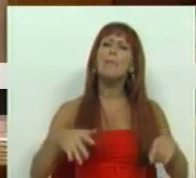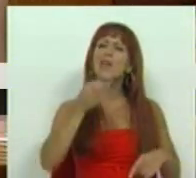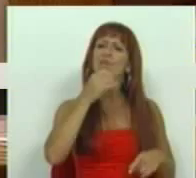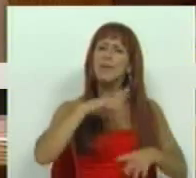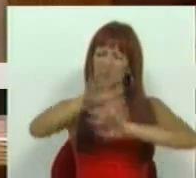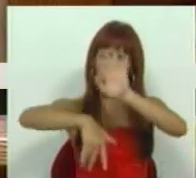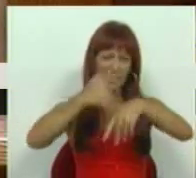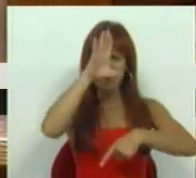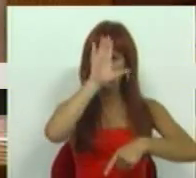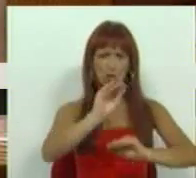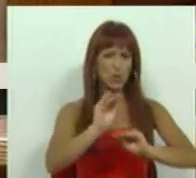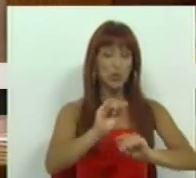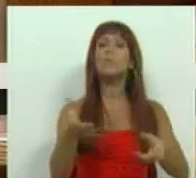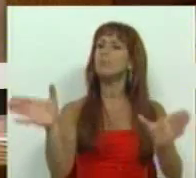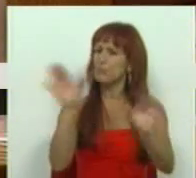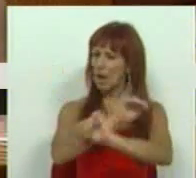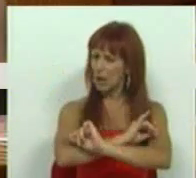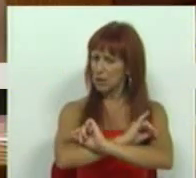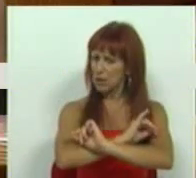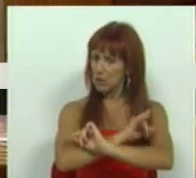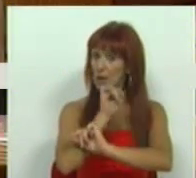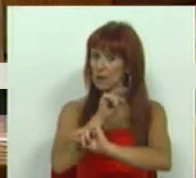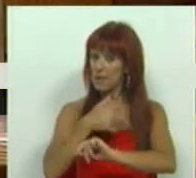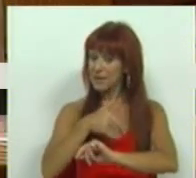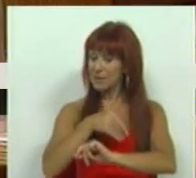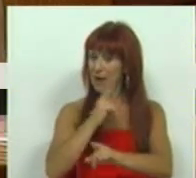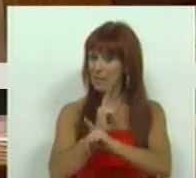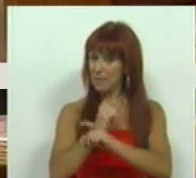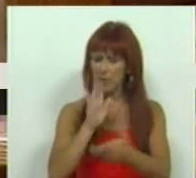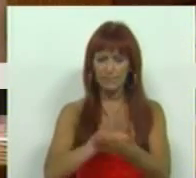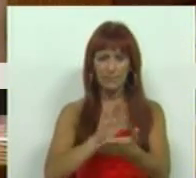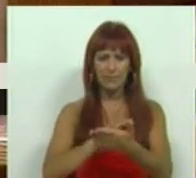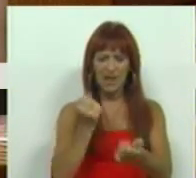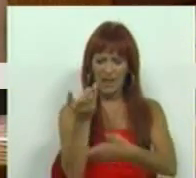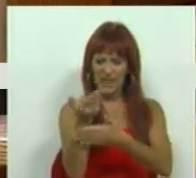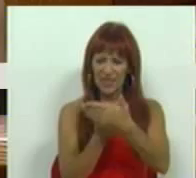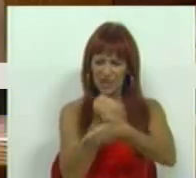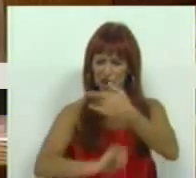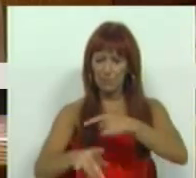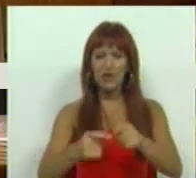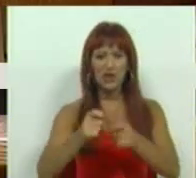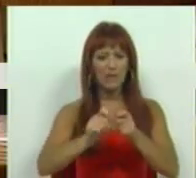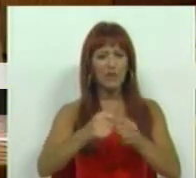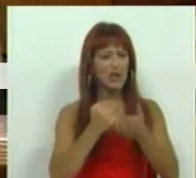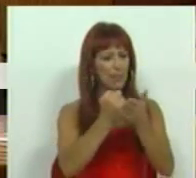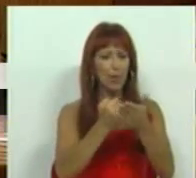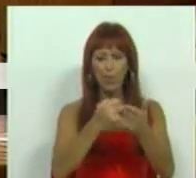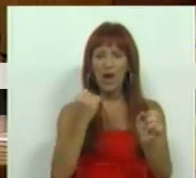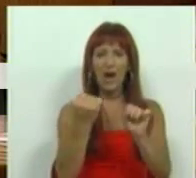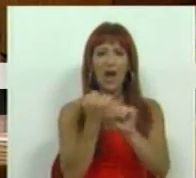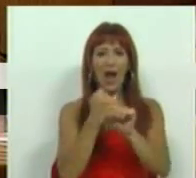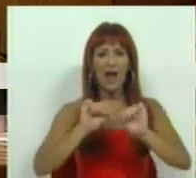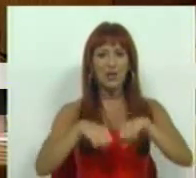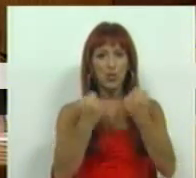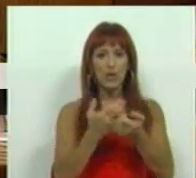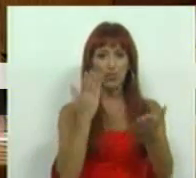de atrapalhadas no Ministério da Educação, há mais. Também esta semana foi publicado o despacho que define os apoios da ação social